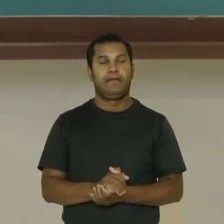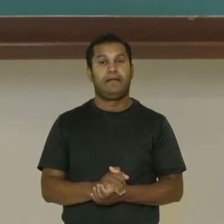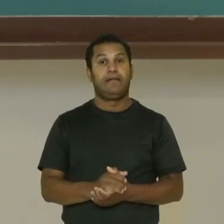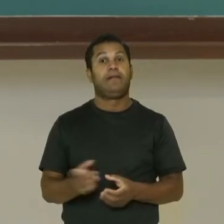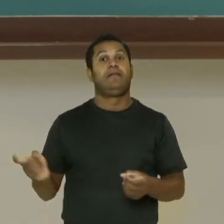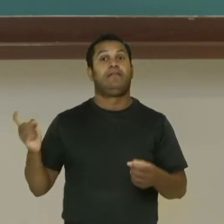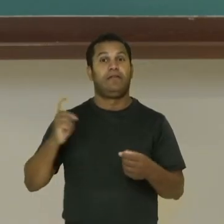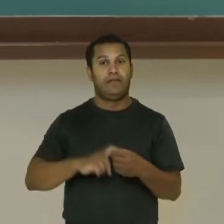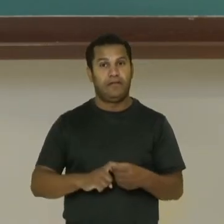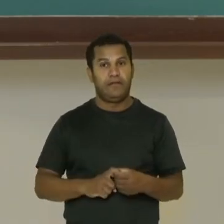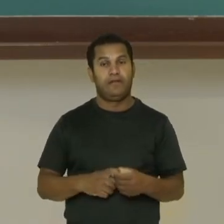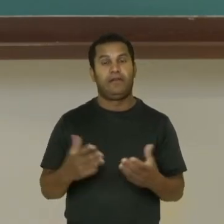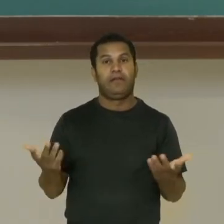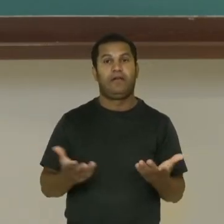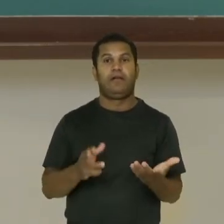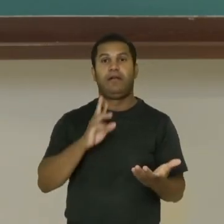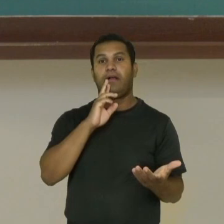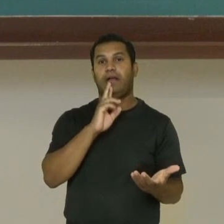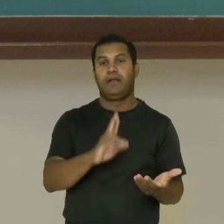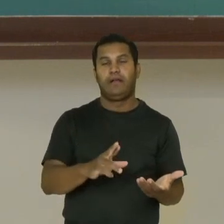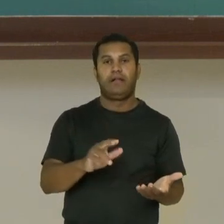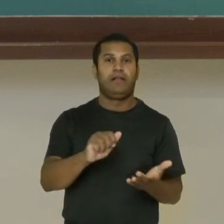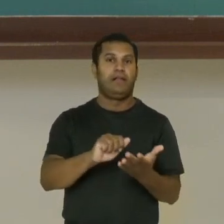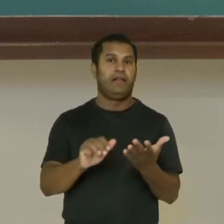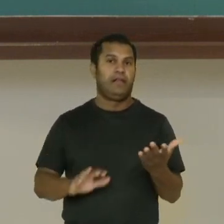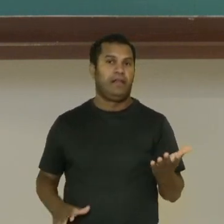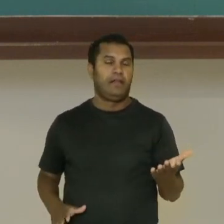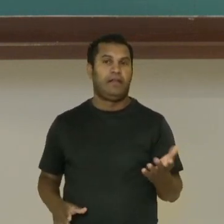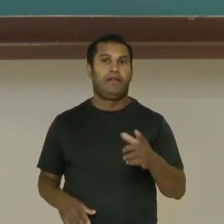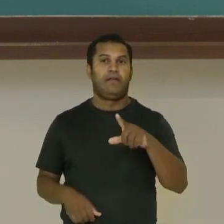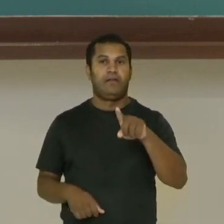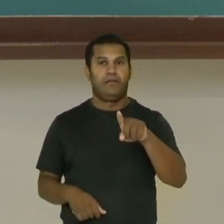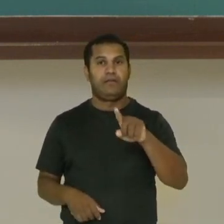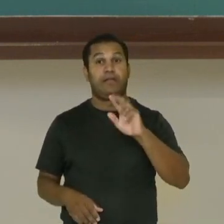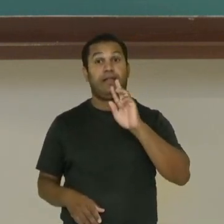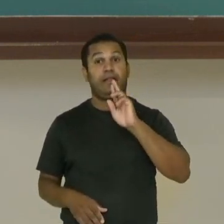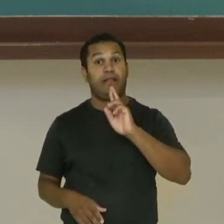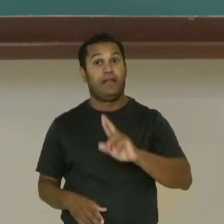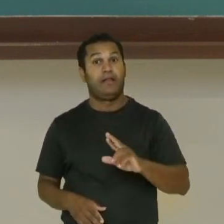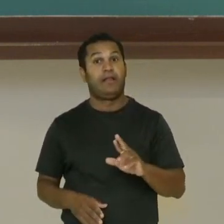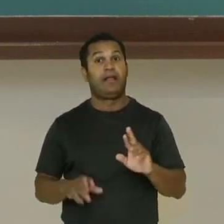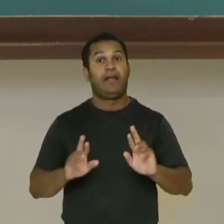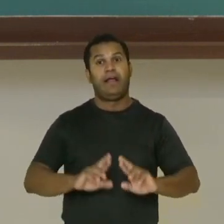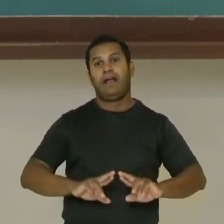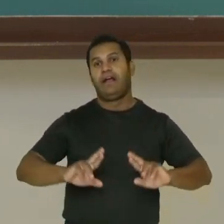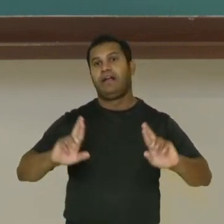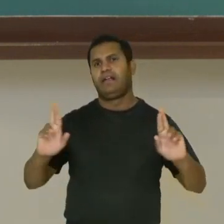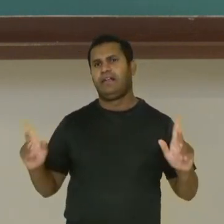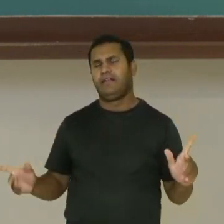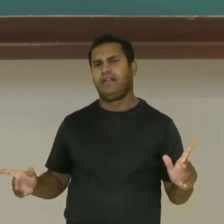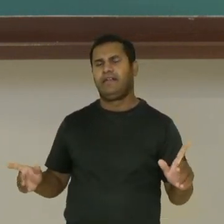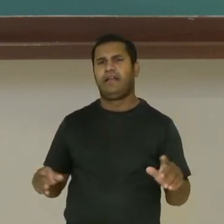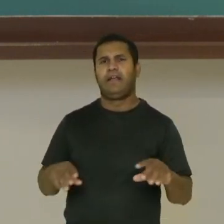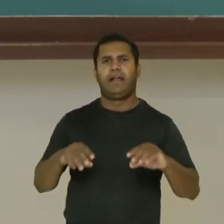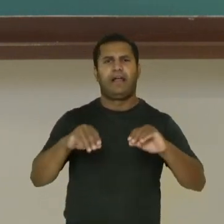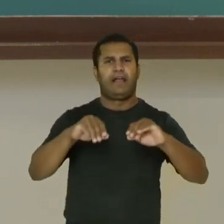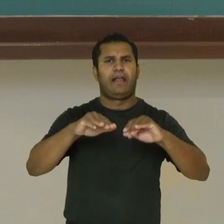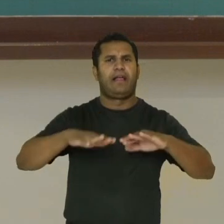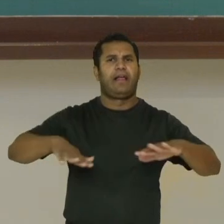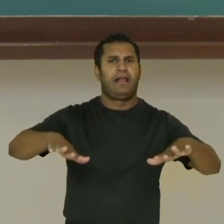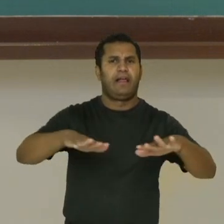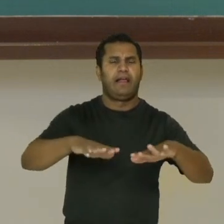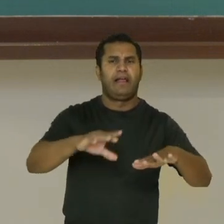Voltamos para a correção da nossa atividade, então vocês deveriam estabelecer ali diferenças ou características específicas de